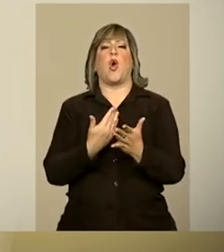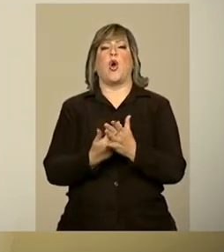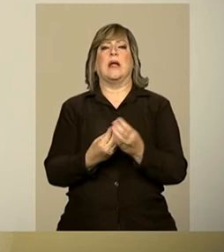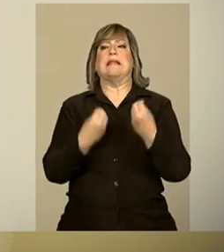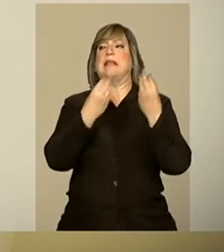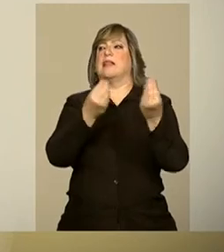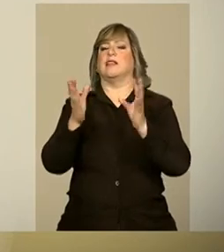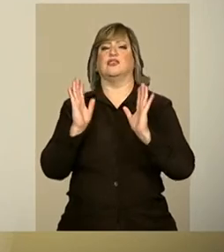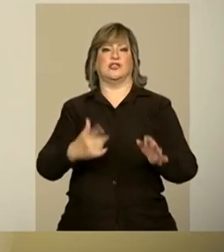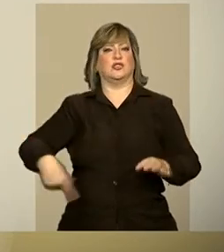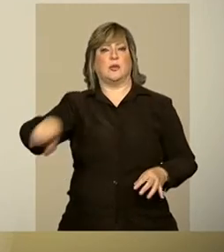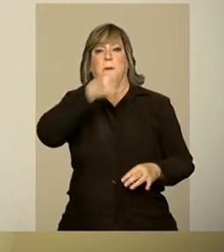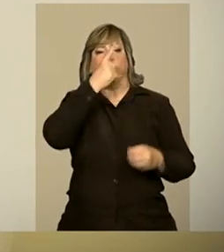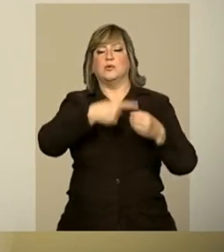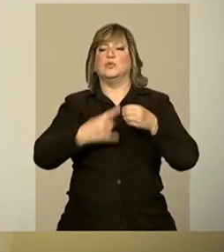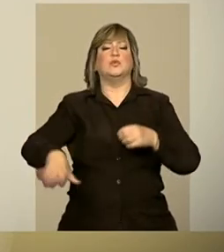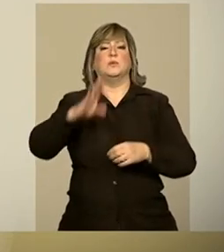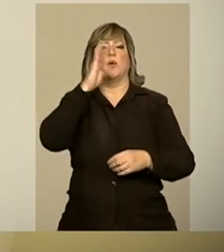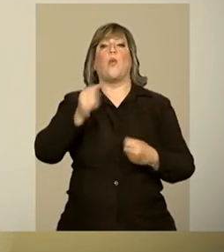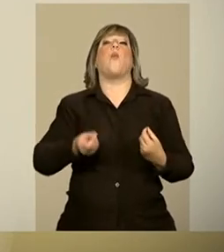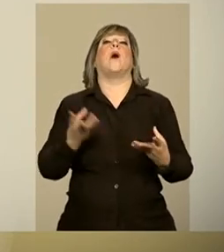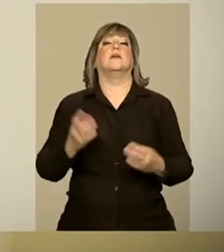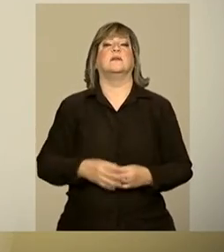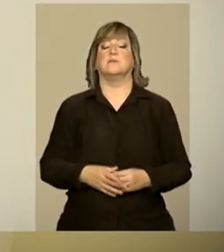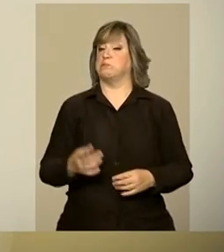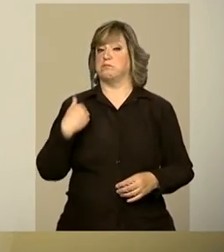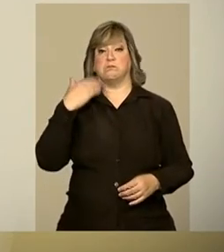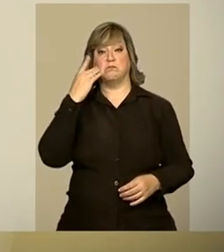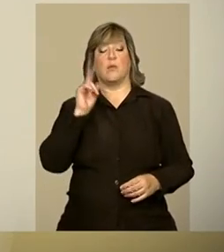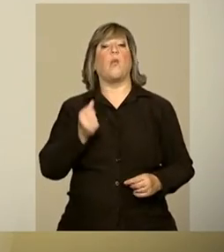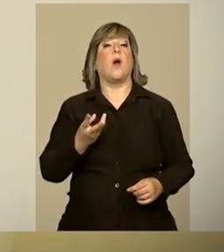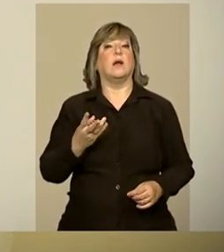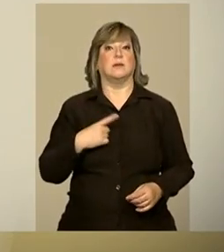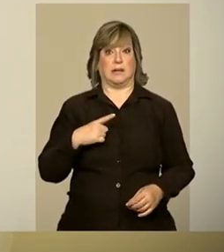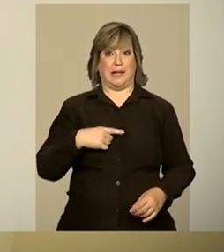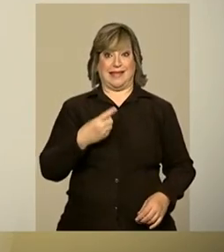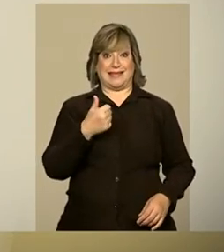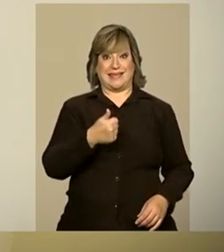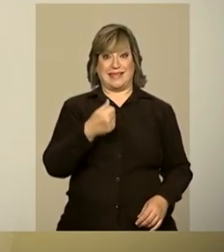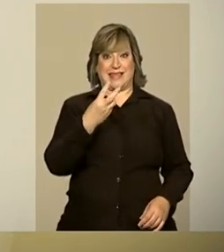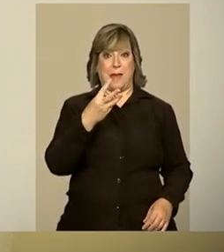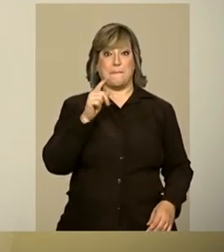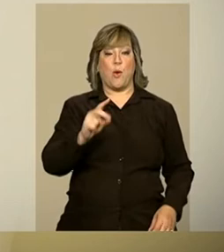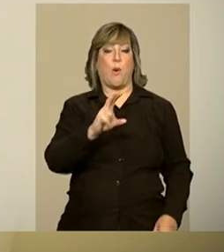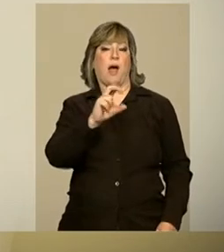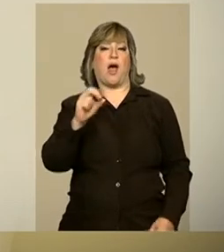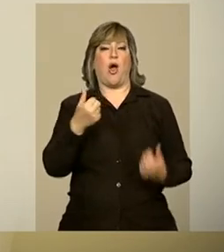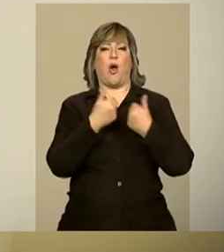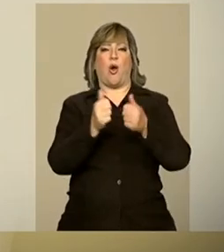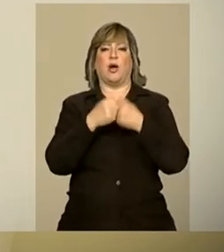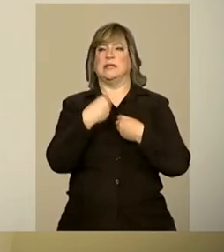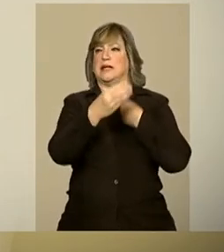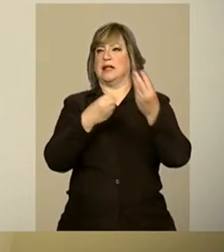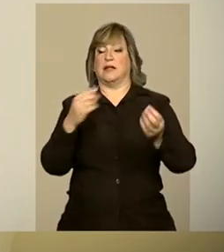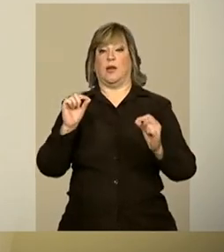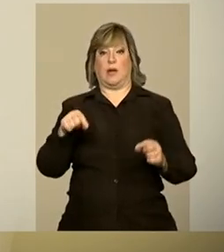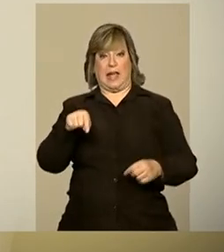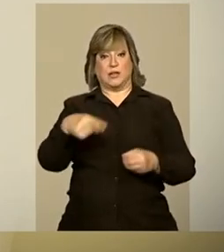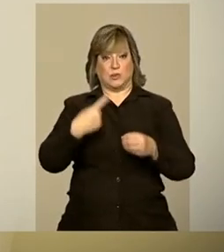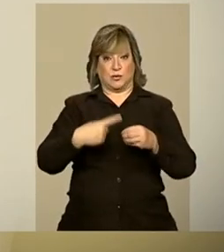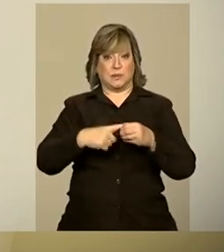para os municípios de todo o Brasil? Quanto, presidenta? Foram 13.500, Luciano. Em Minas Novas,